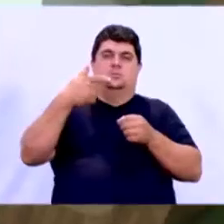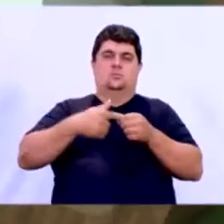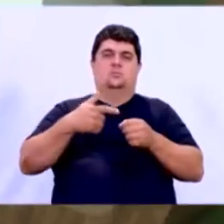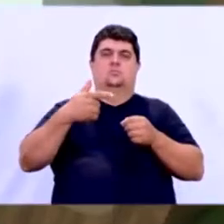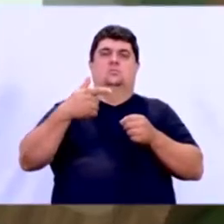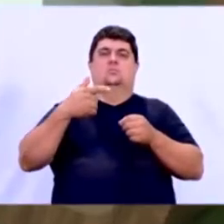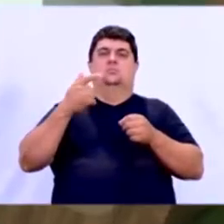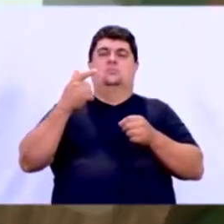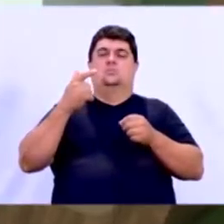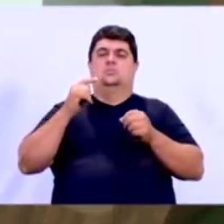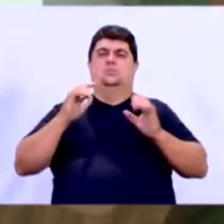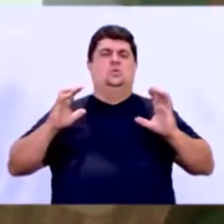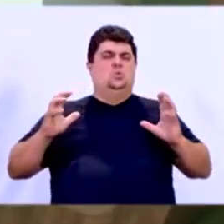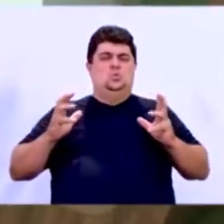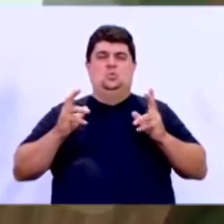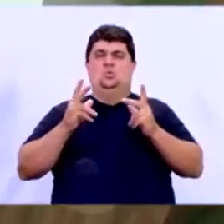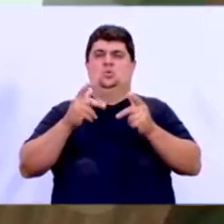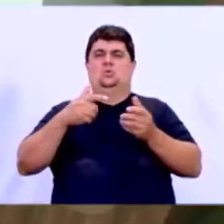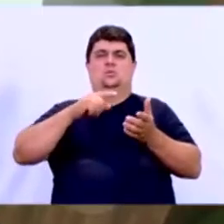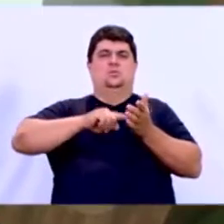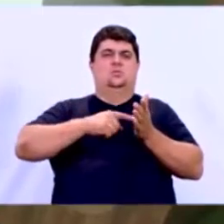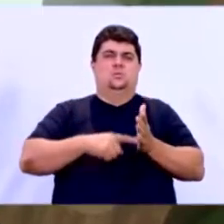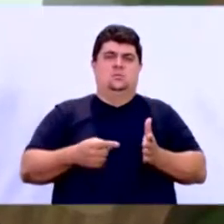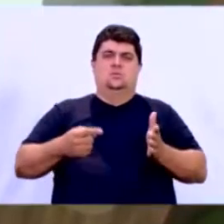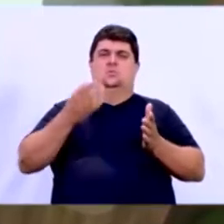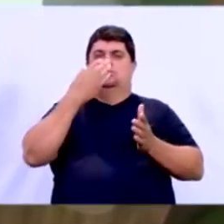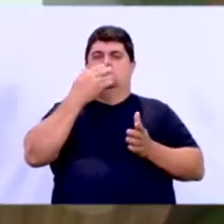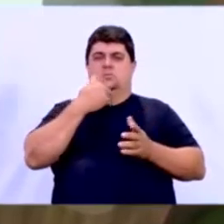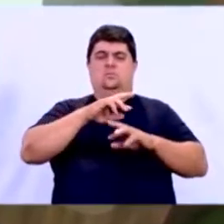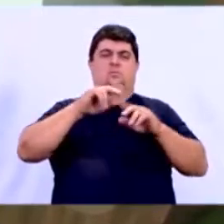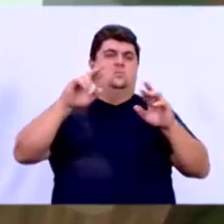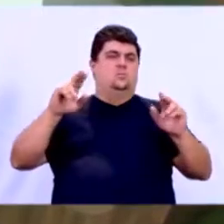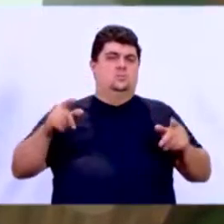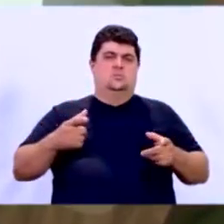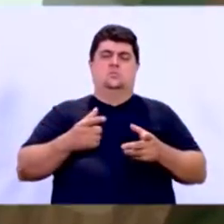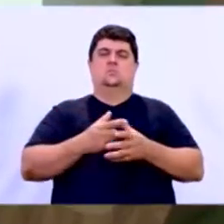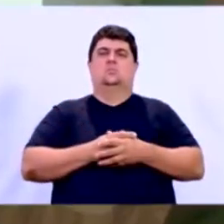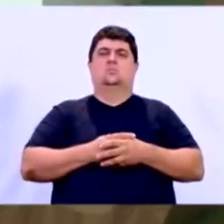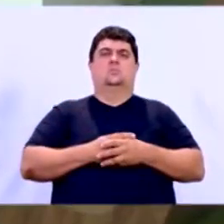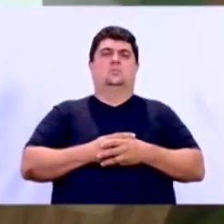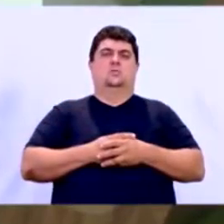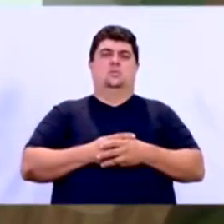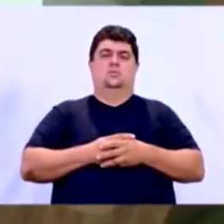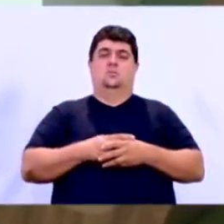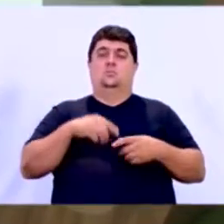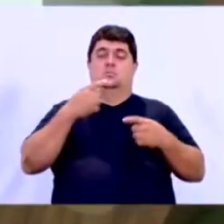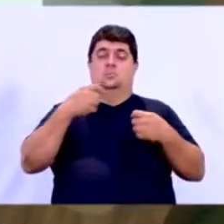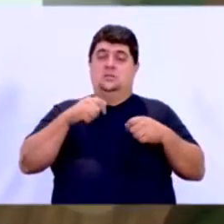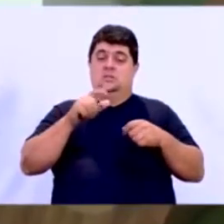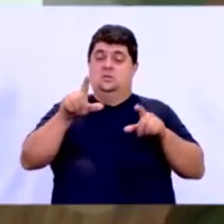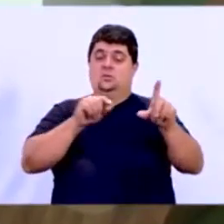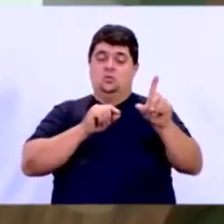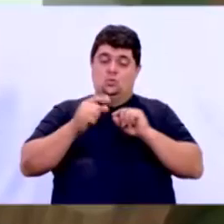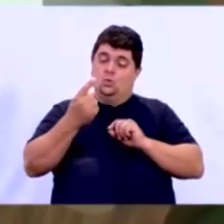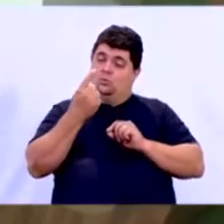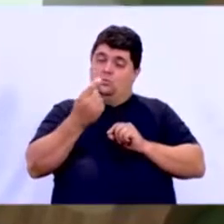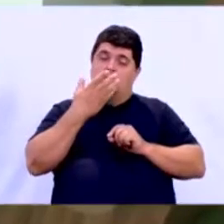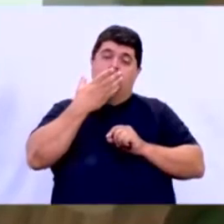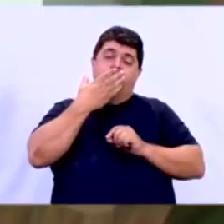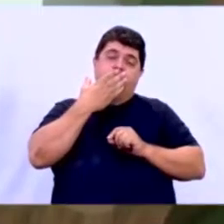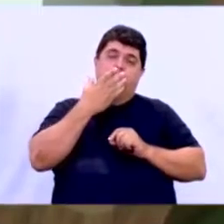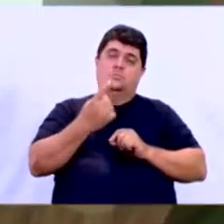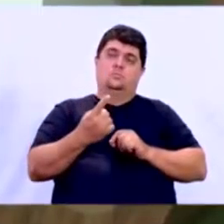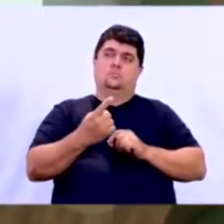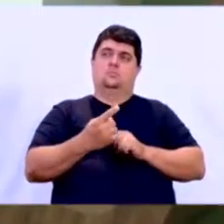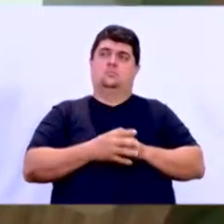gasosos, equipamentos industriais, alimentícios. Frios, né? Frios. Então, você precisa delimitar um pouco mais isso. Mas